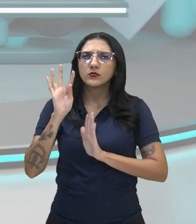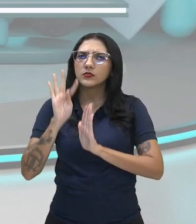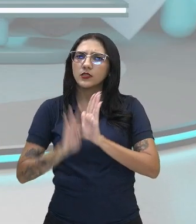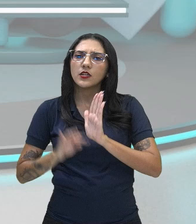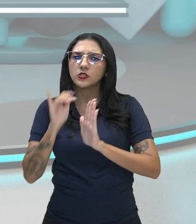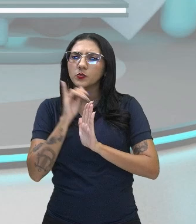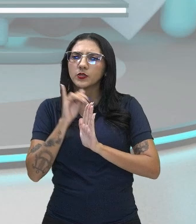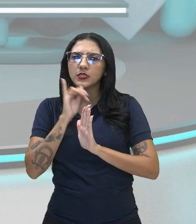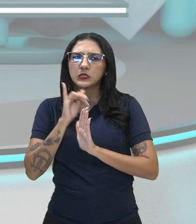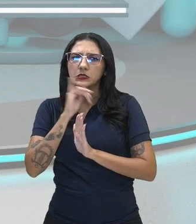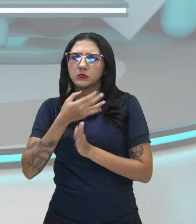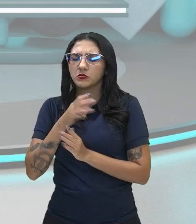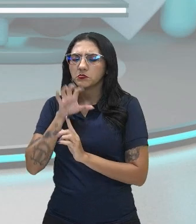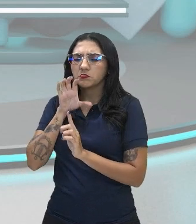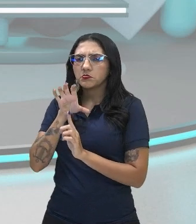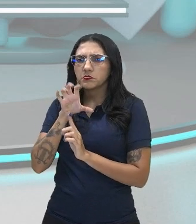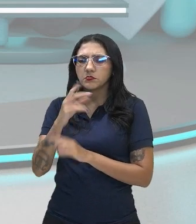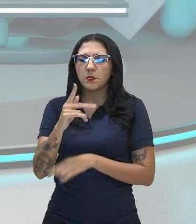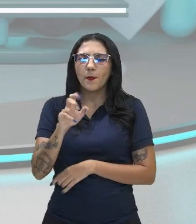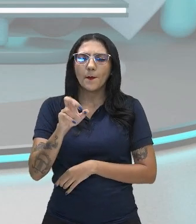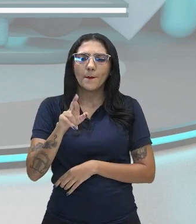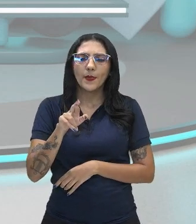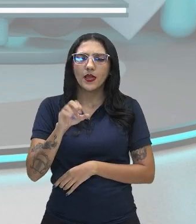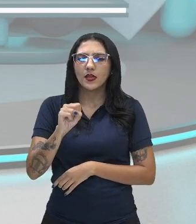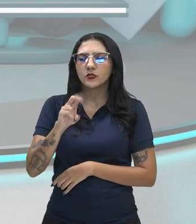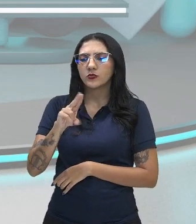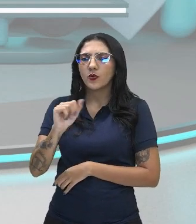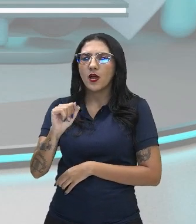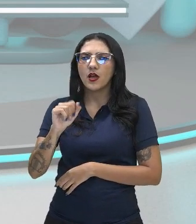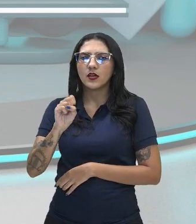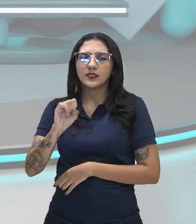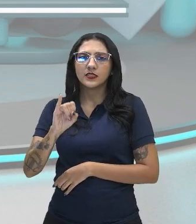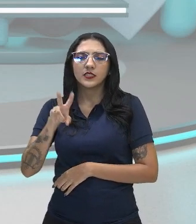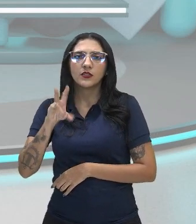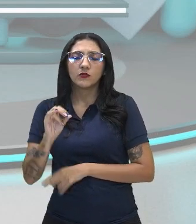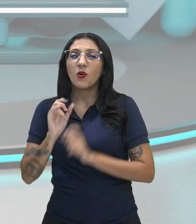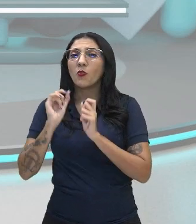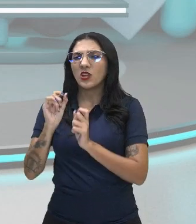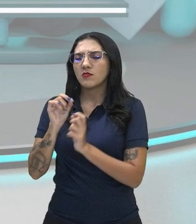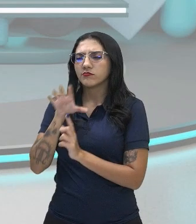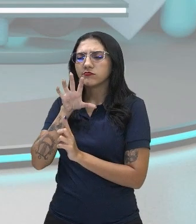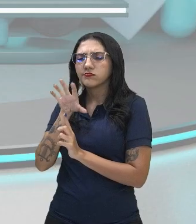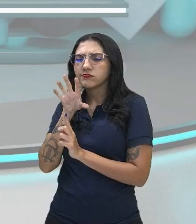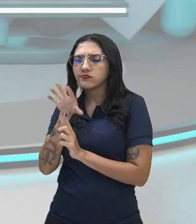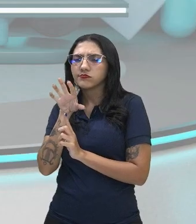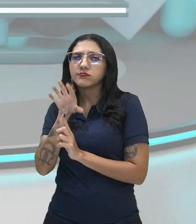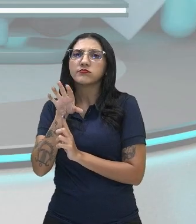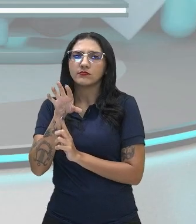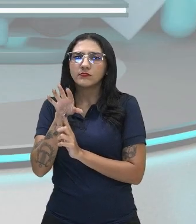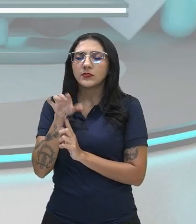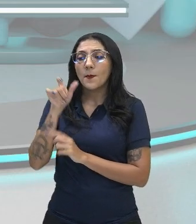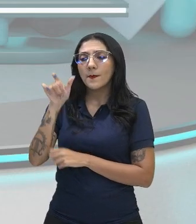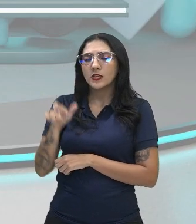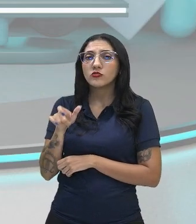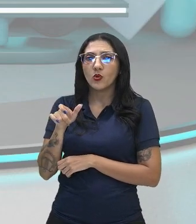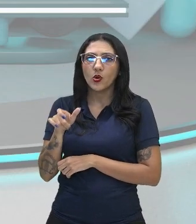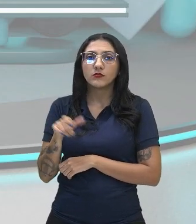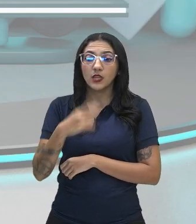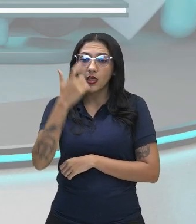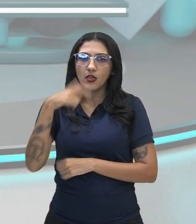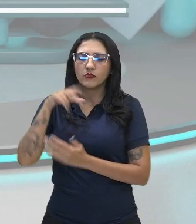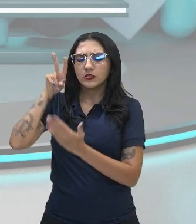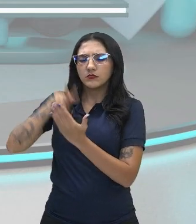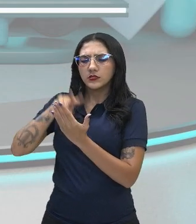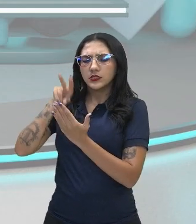caráter persuasivo, ele objetiva, ele visa convencer o leitor,